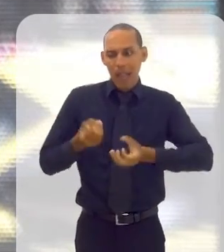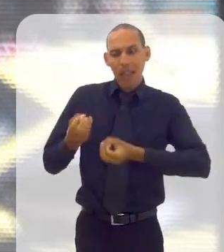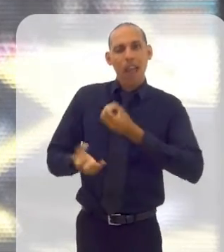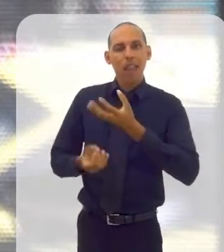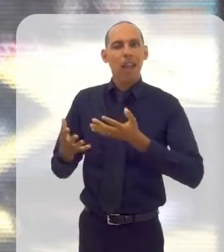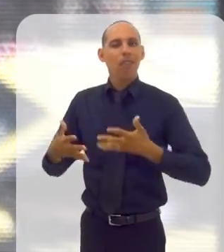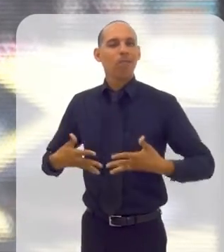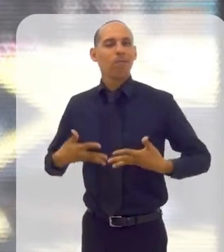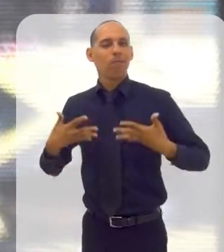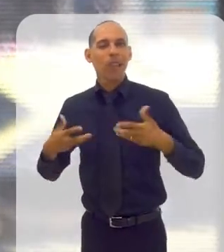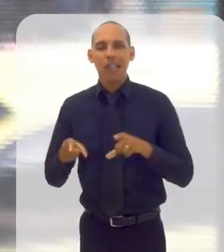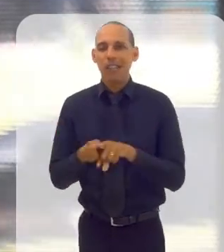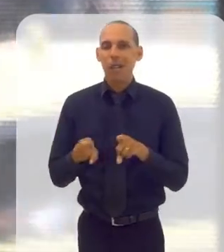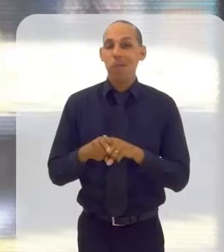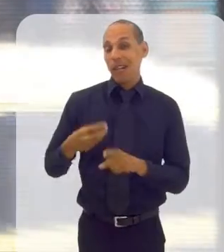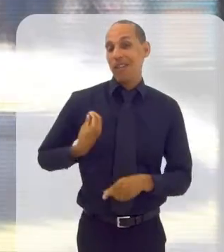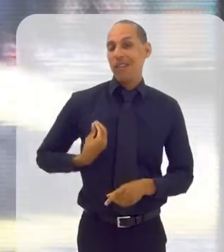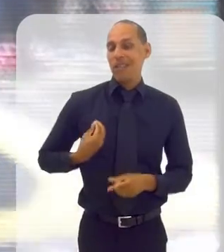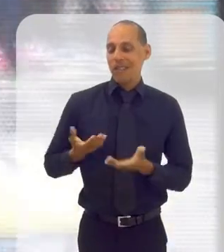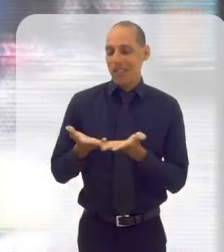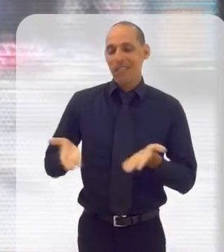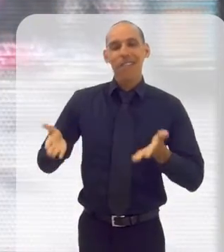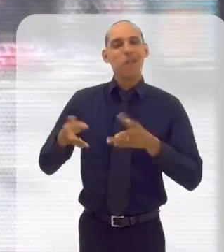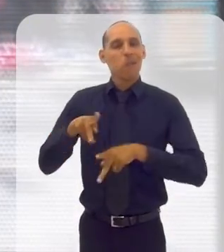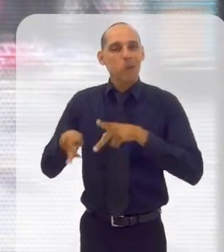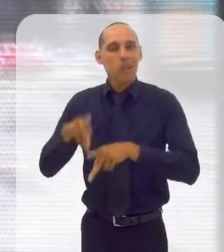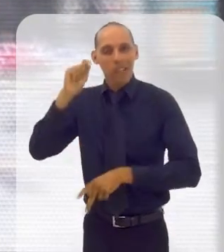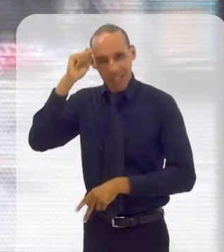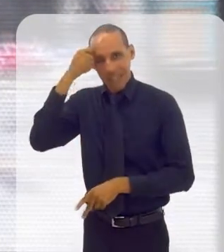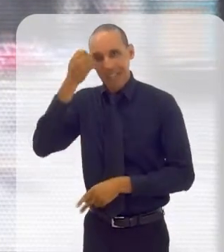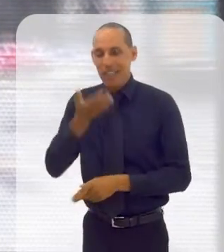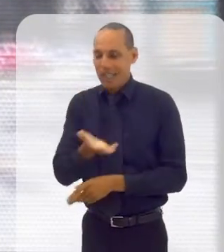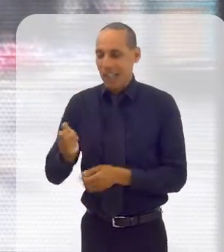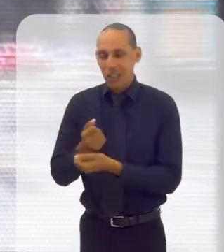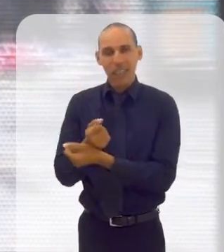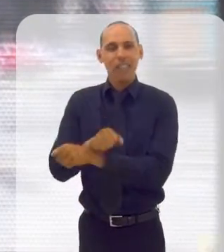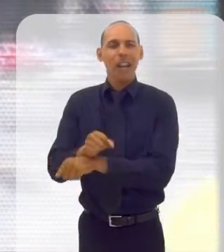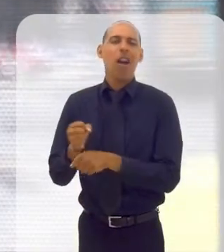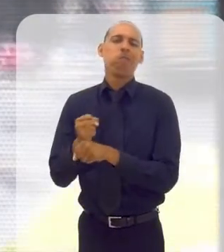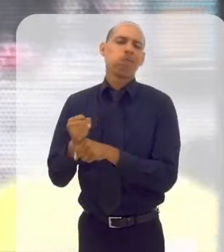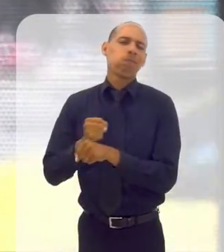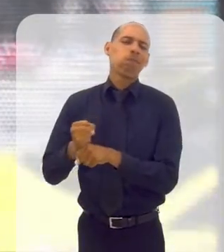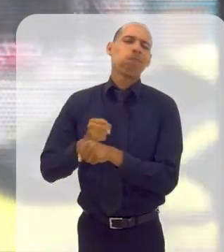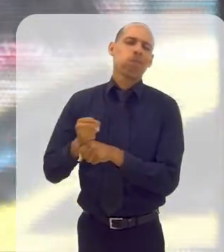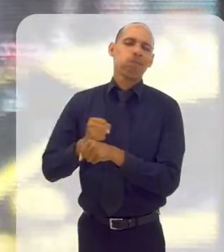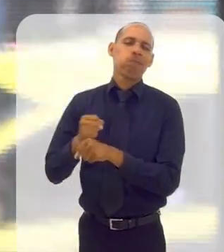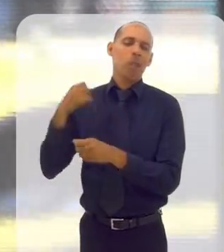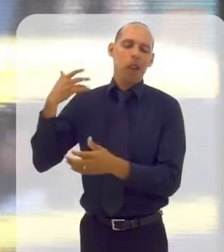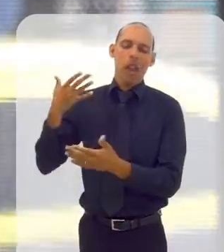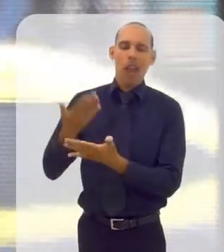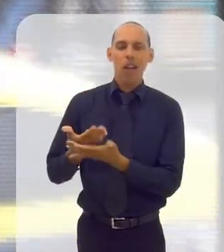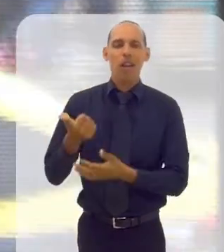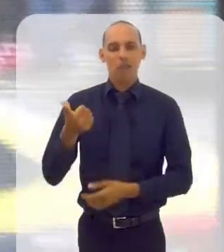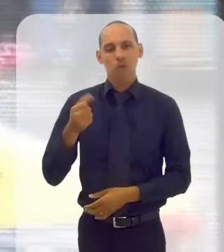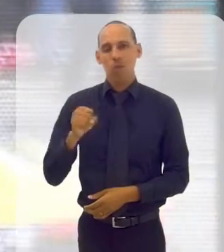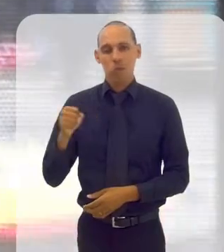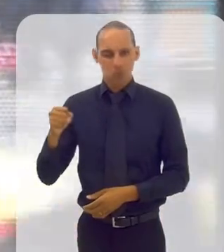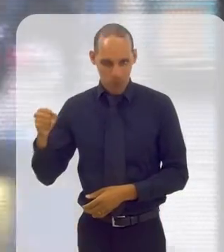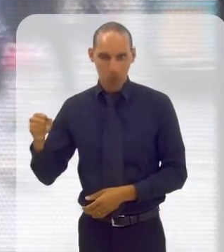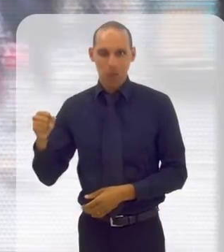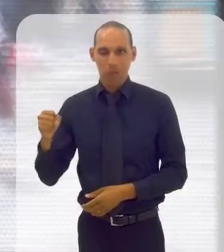de dar não apenas dignidade, mas também dar vida para a população negra que foi escravizada durante muito tempo,